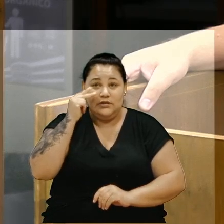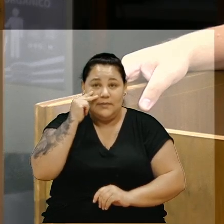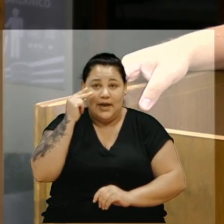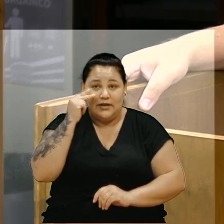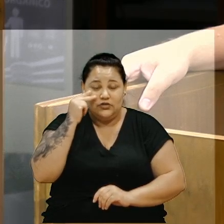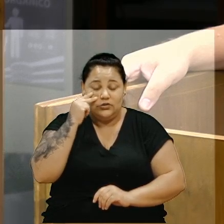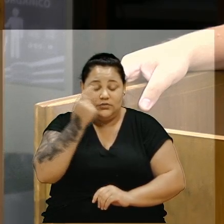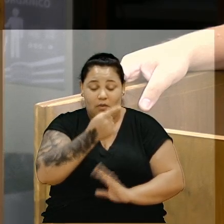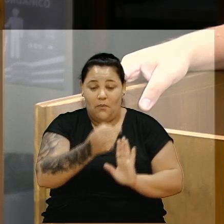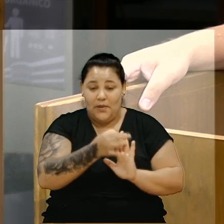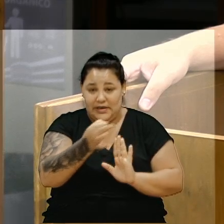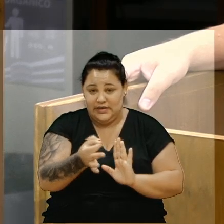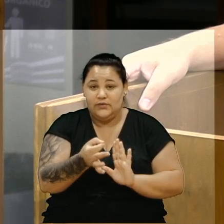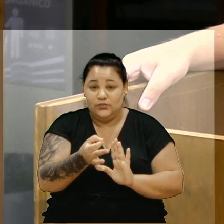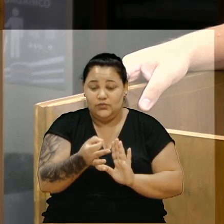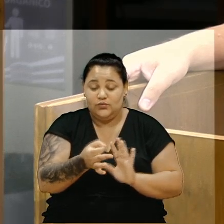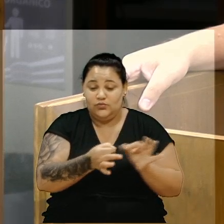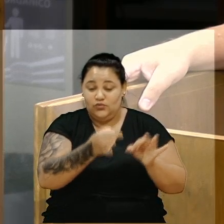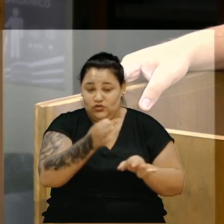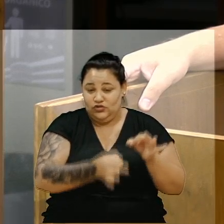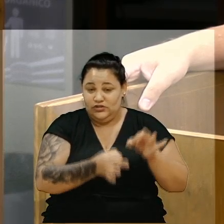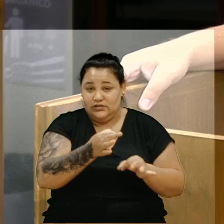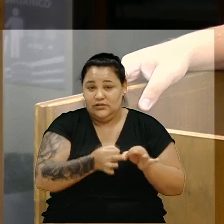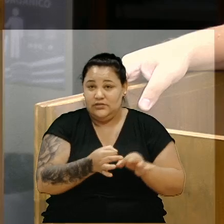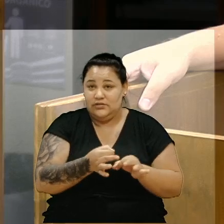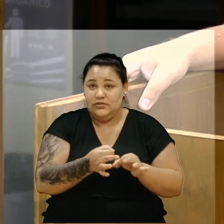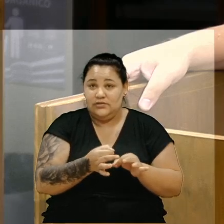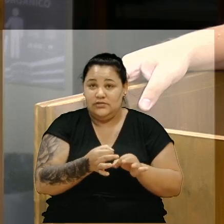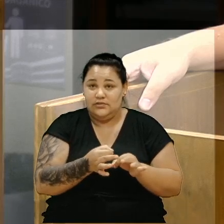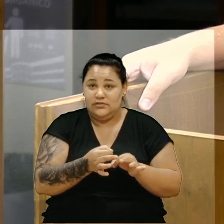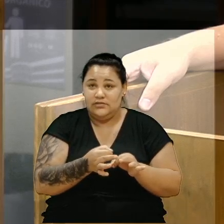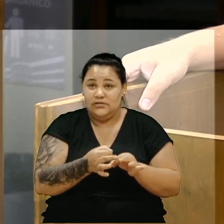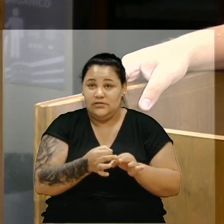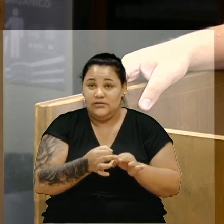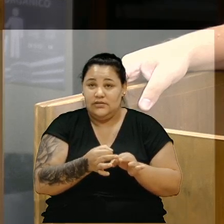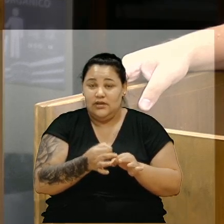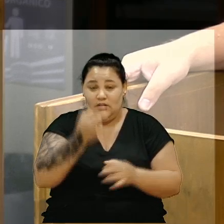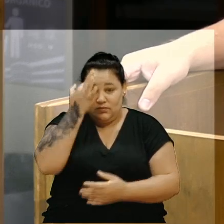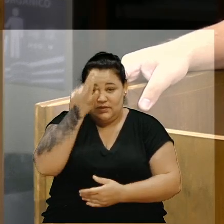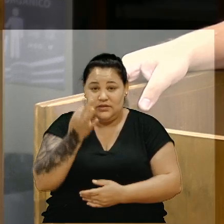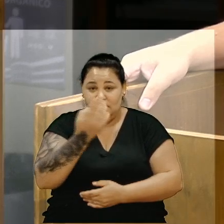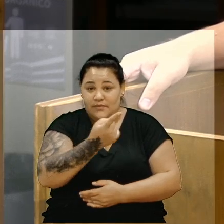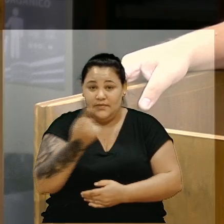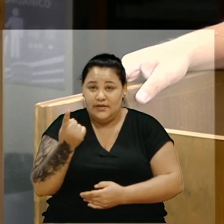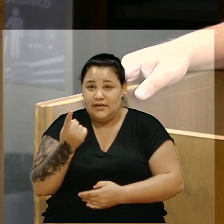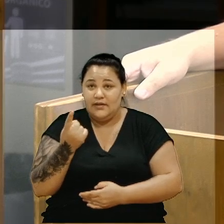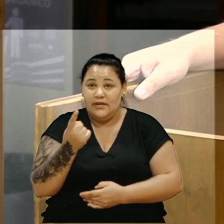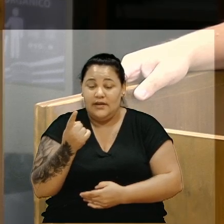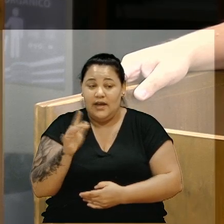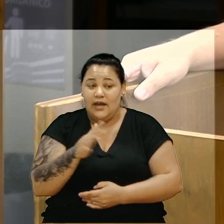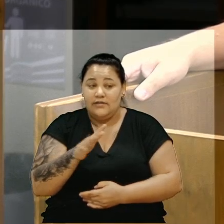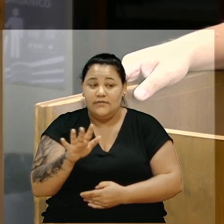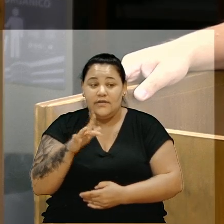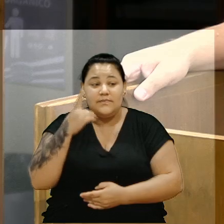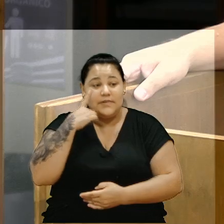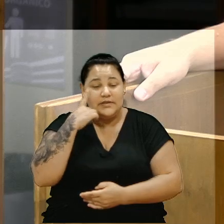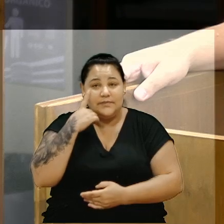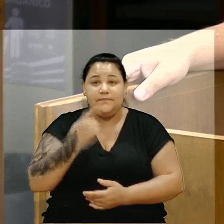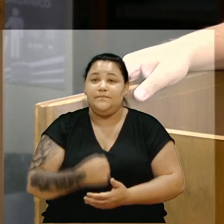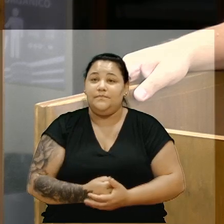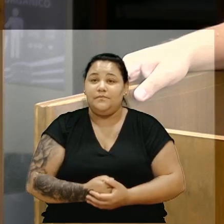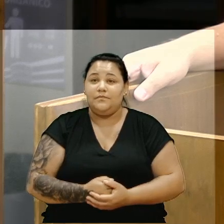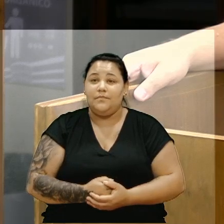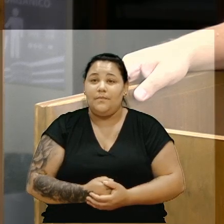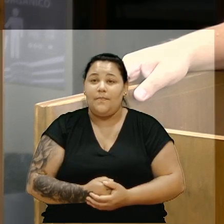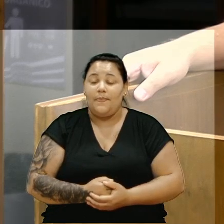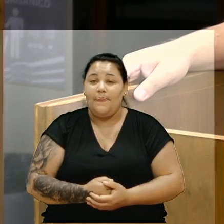jurídico, tem sido como uma referência para mim do posicionamento dele, entendimento, e que nos faz muitas vezes refletir. E isso não